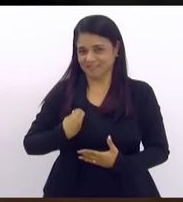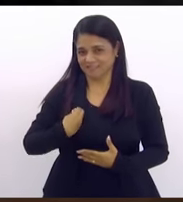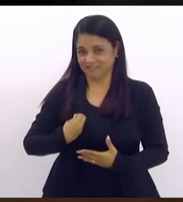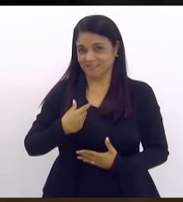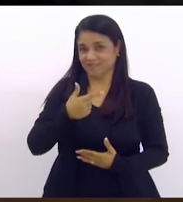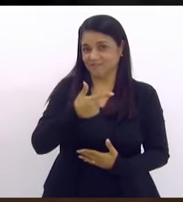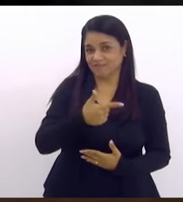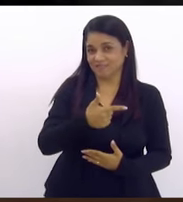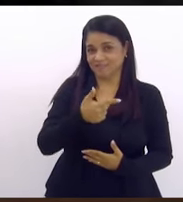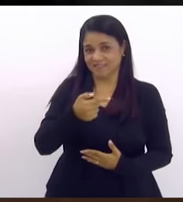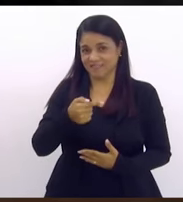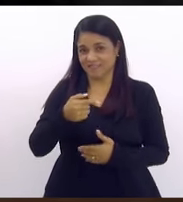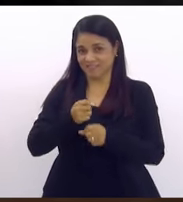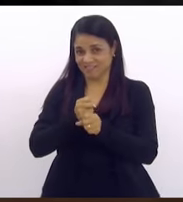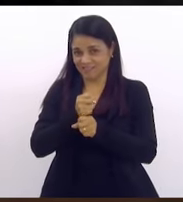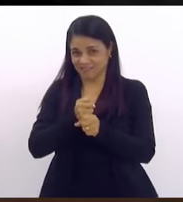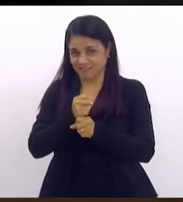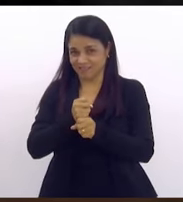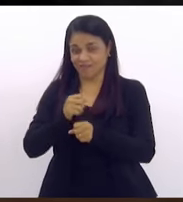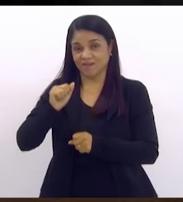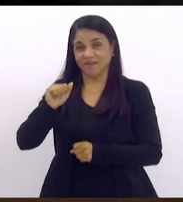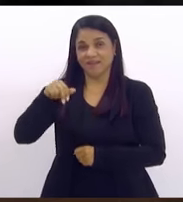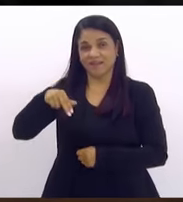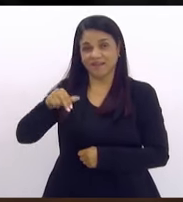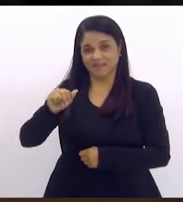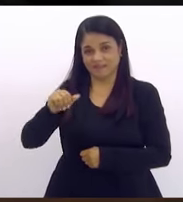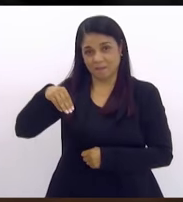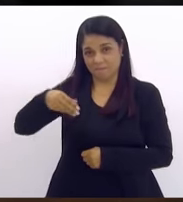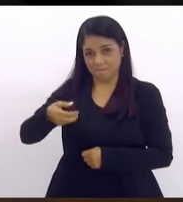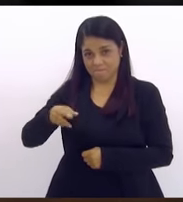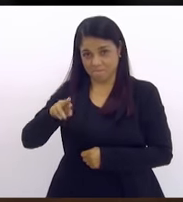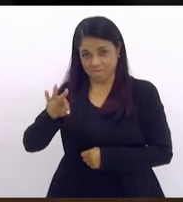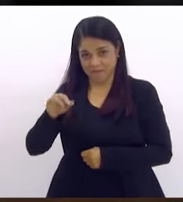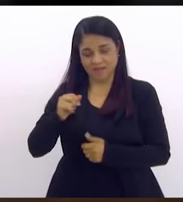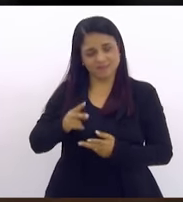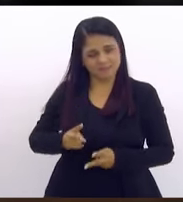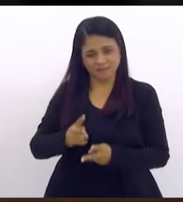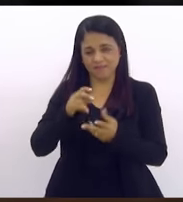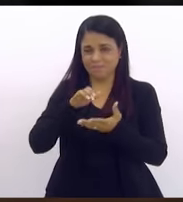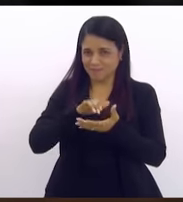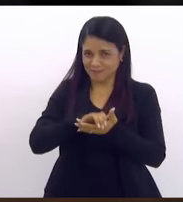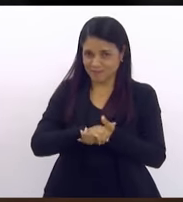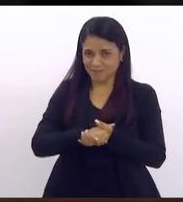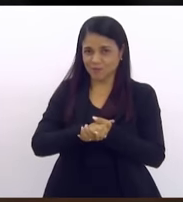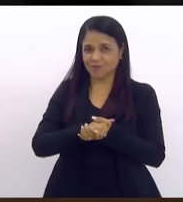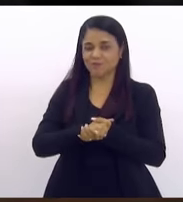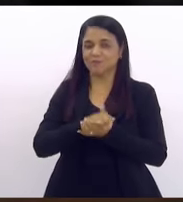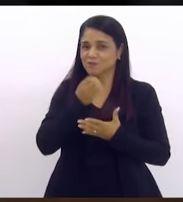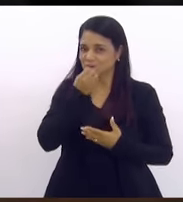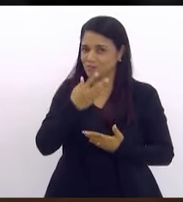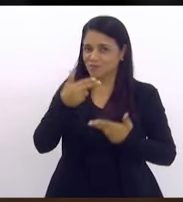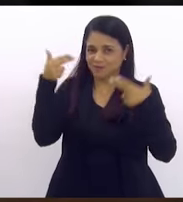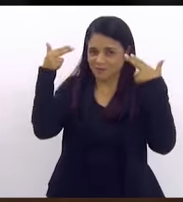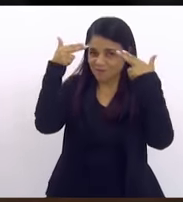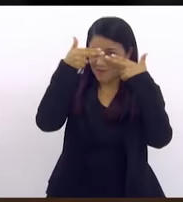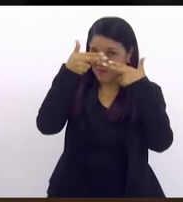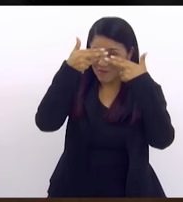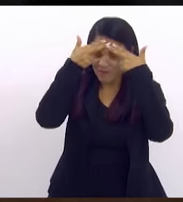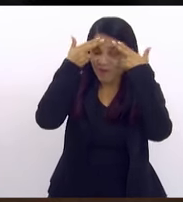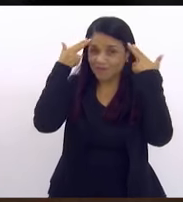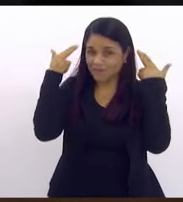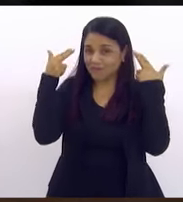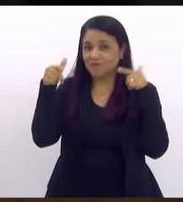27 anos Ana tem sido sua inseparável companheira de boas aventuras o filho